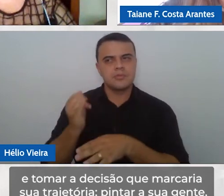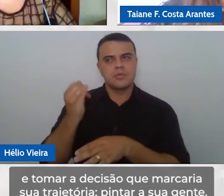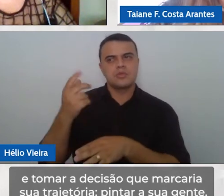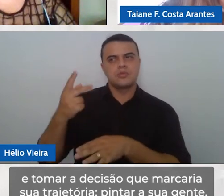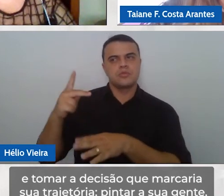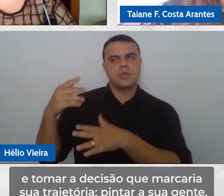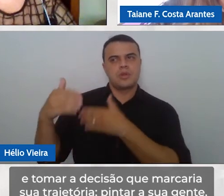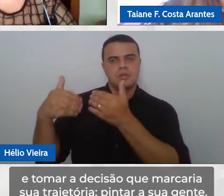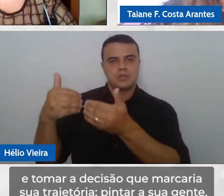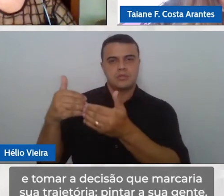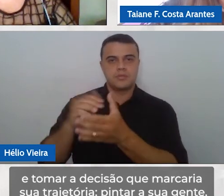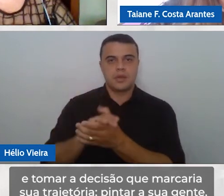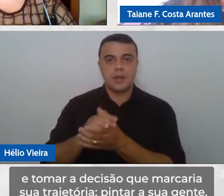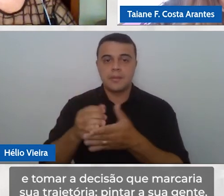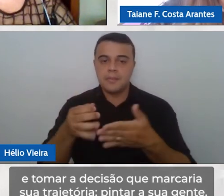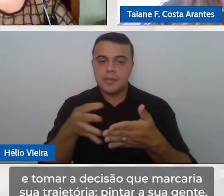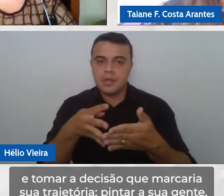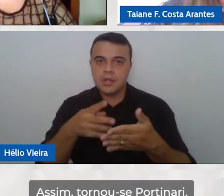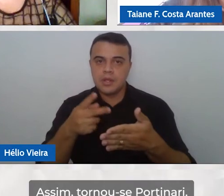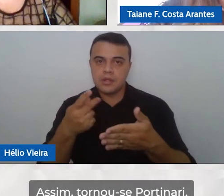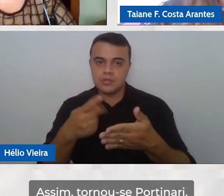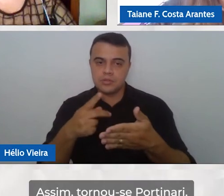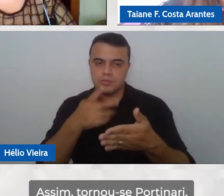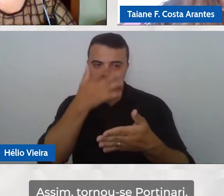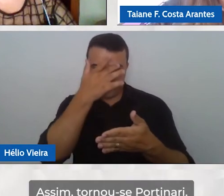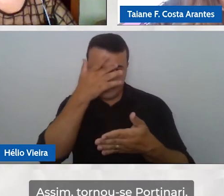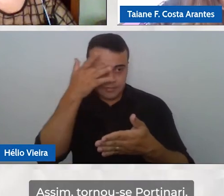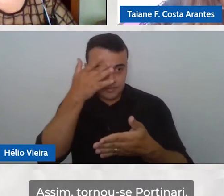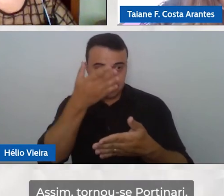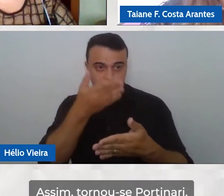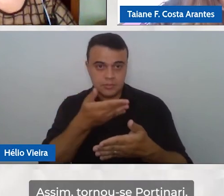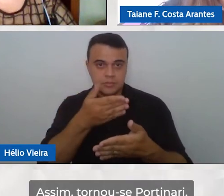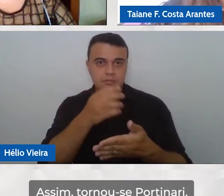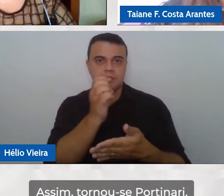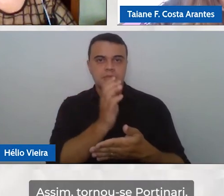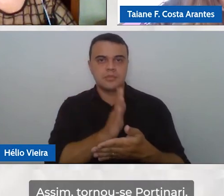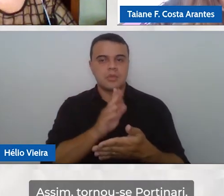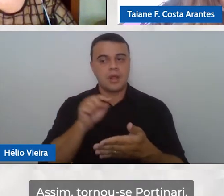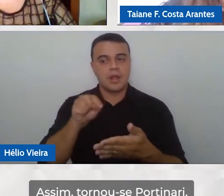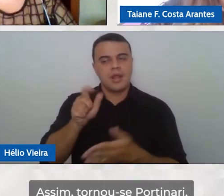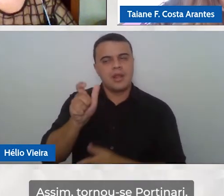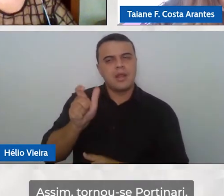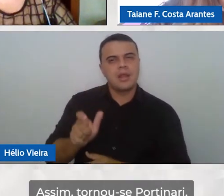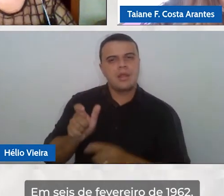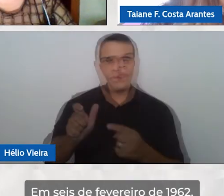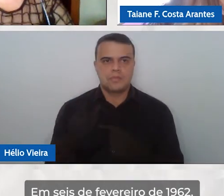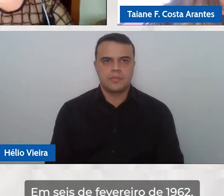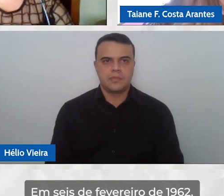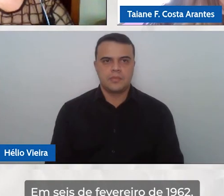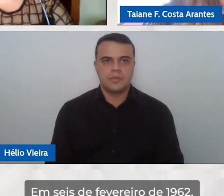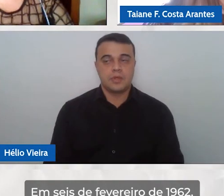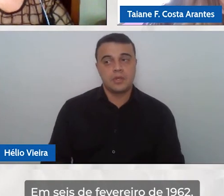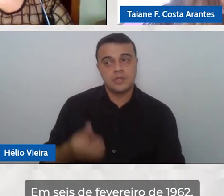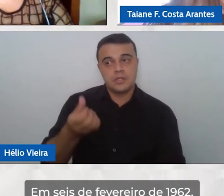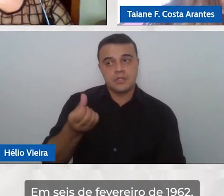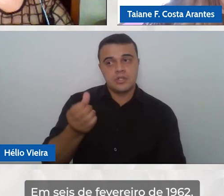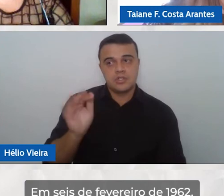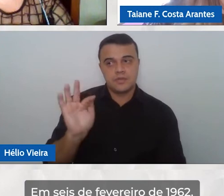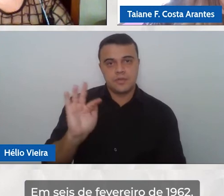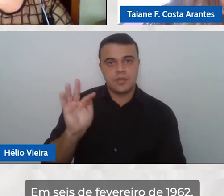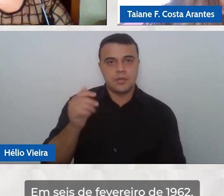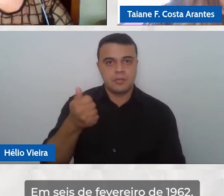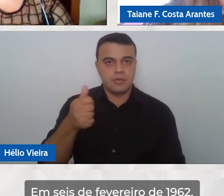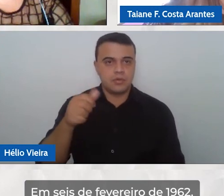trajetória: pintar a sua gente. Assim, tornou-se Portinari. Em 6 de fevereiro